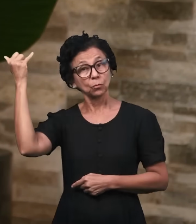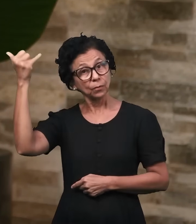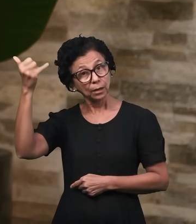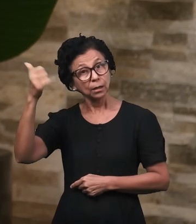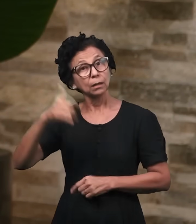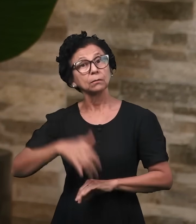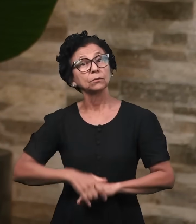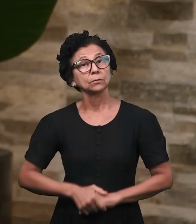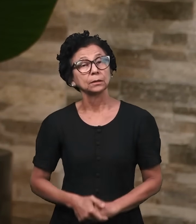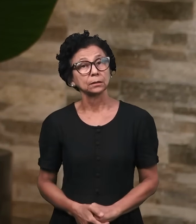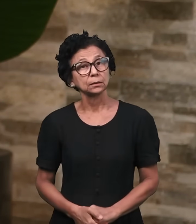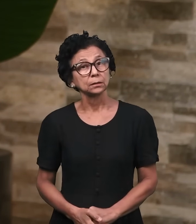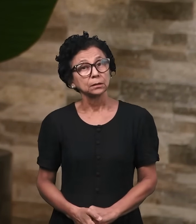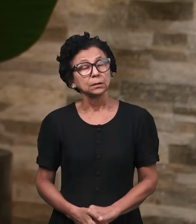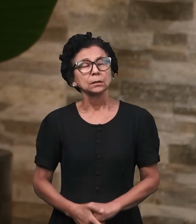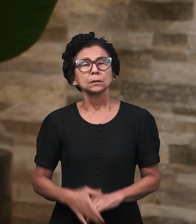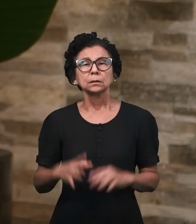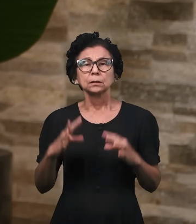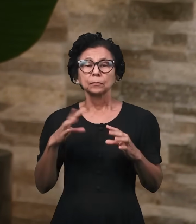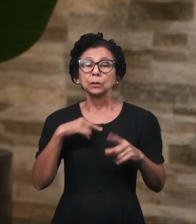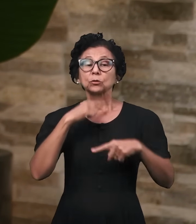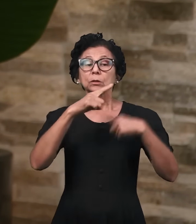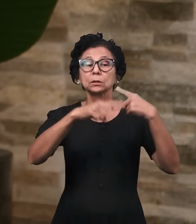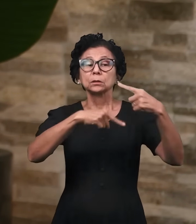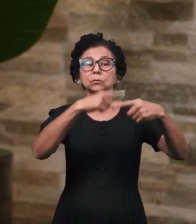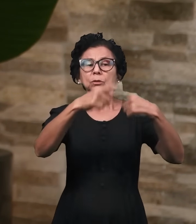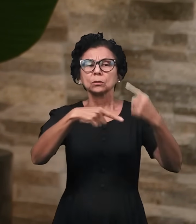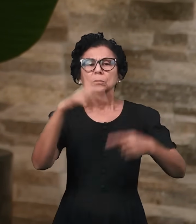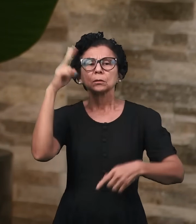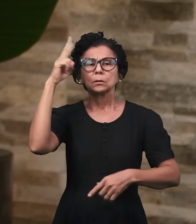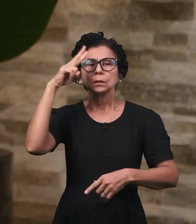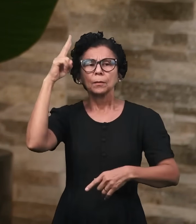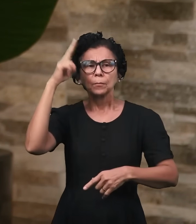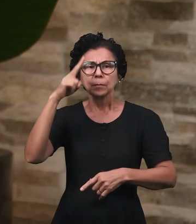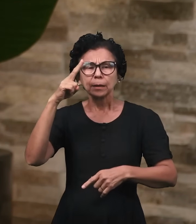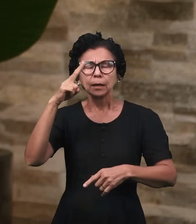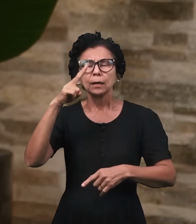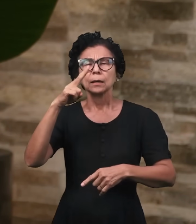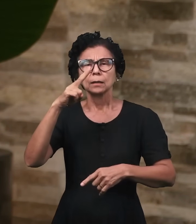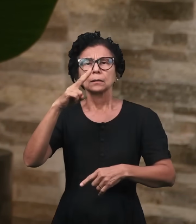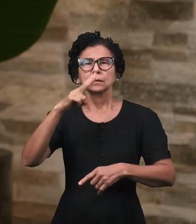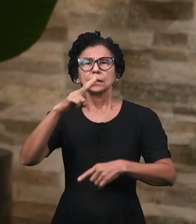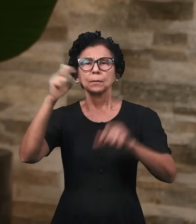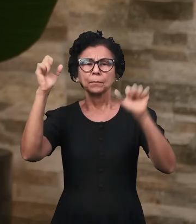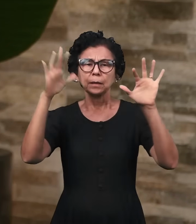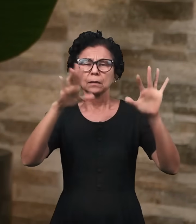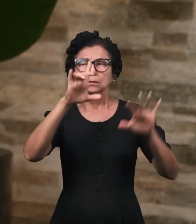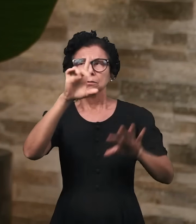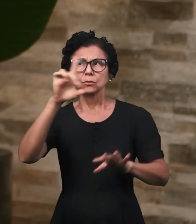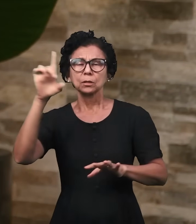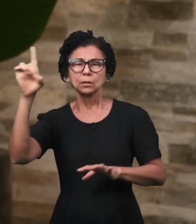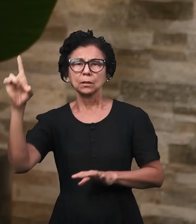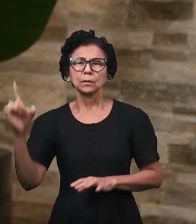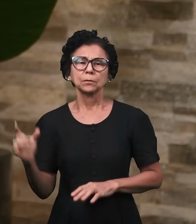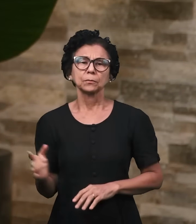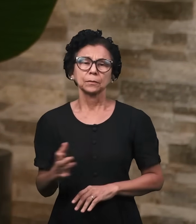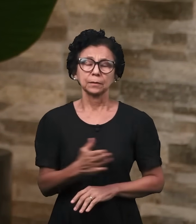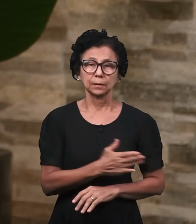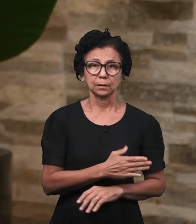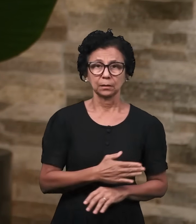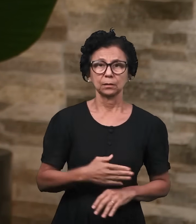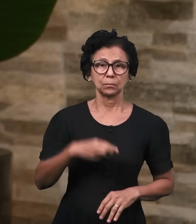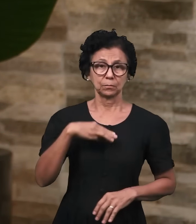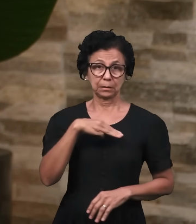gerações aquilo que Deus fez, aquilo que Deus abençoou. Nós precisamos conhecer isso. Quando o Senhor Jesus é apresentado no Evangelho